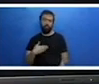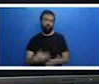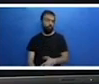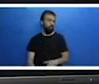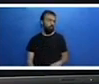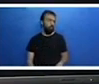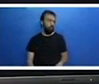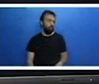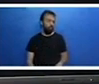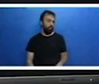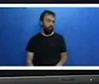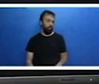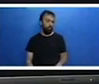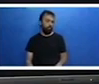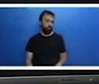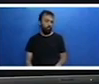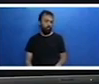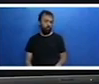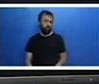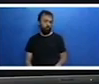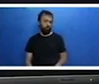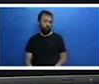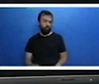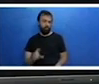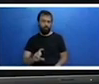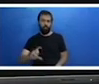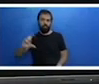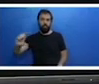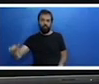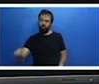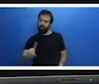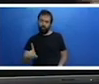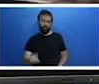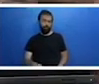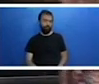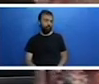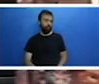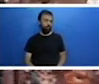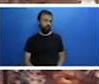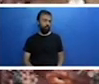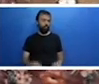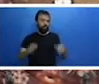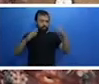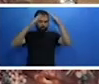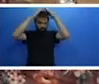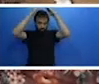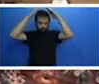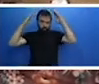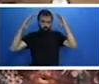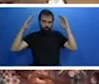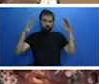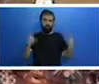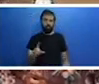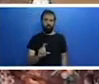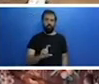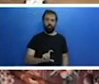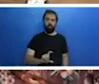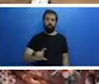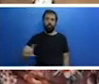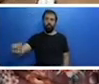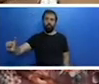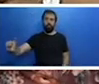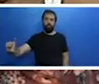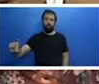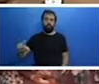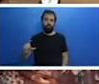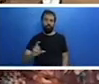baixo, ok? Ela só não pula. O bispo movimenta na diagonal quantas casas ele